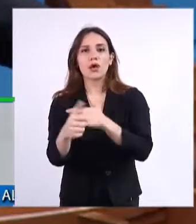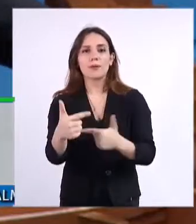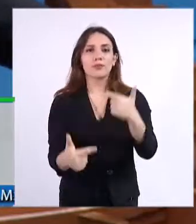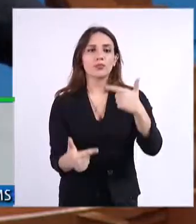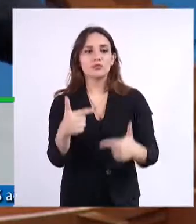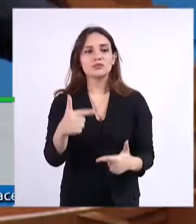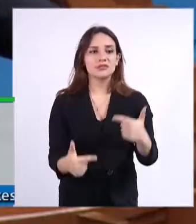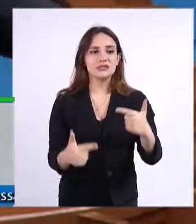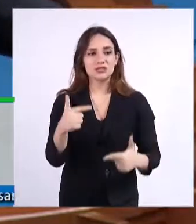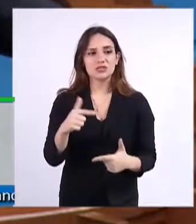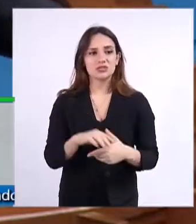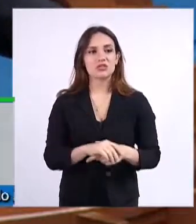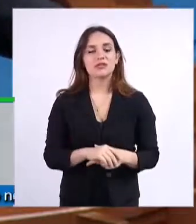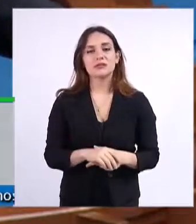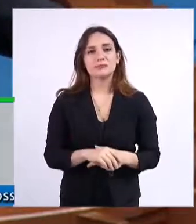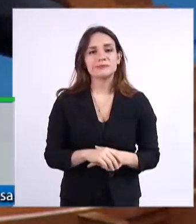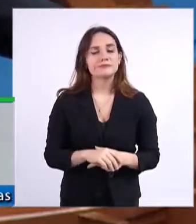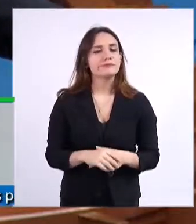mesma denúncia